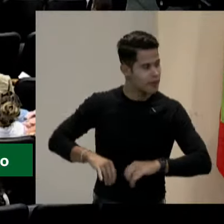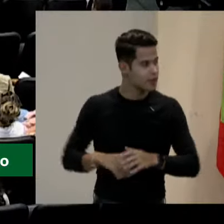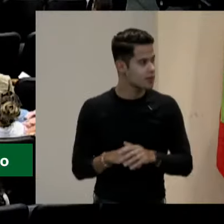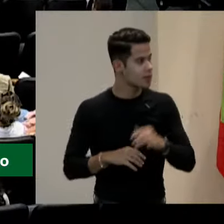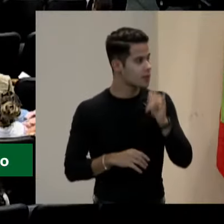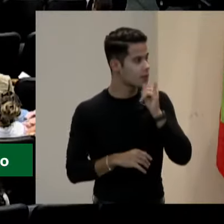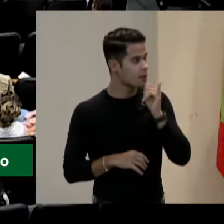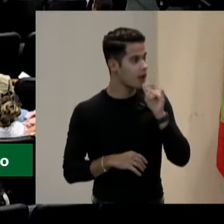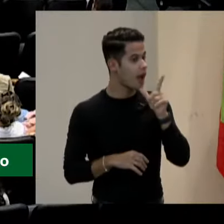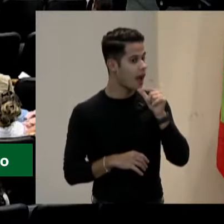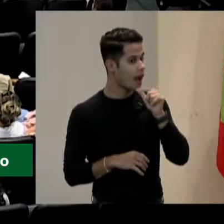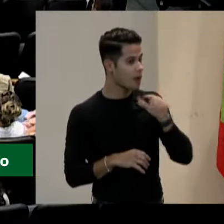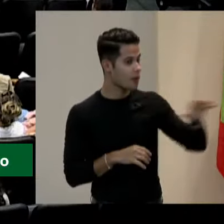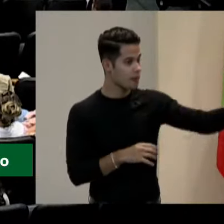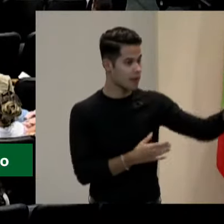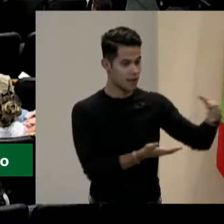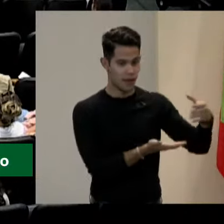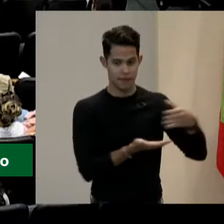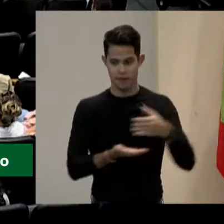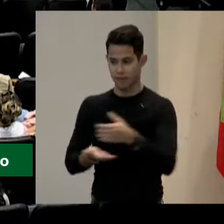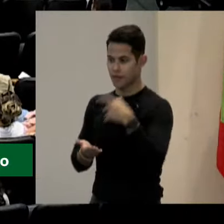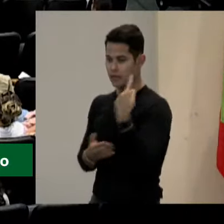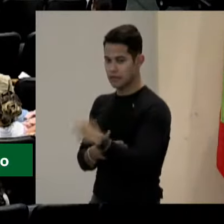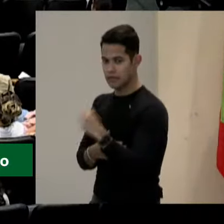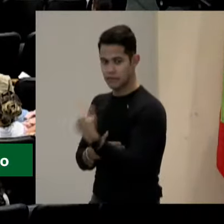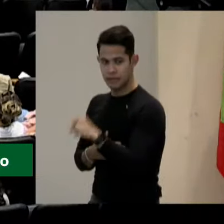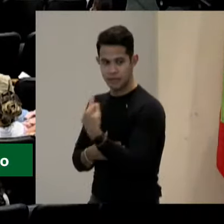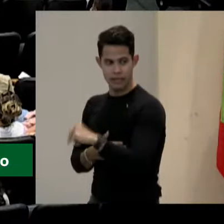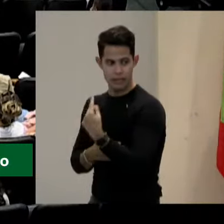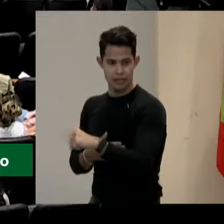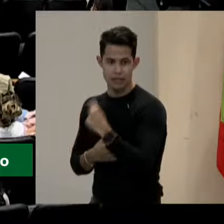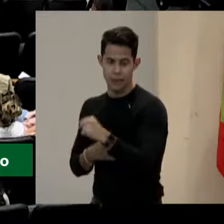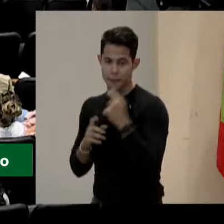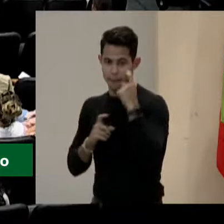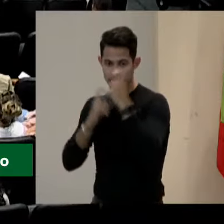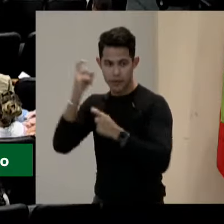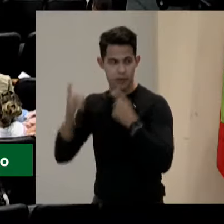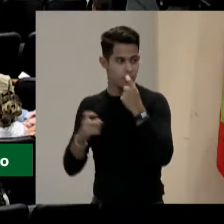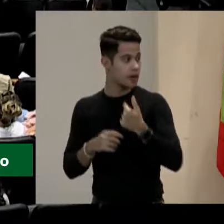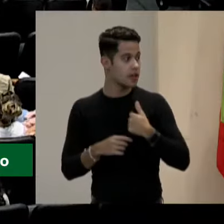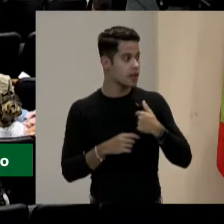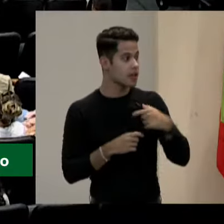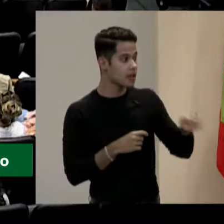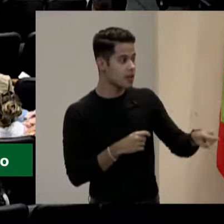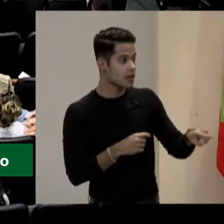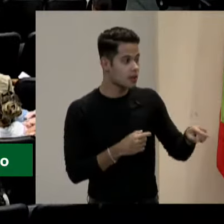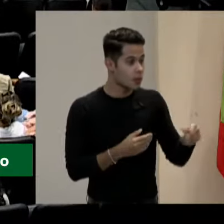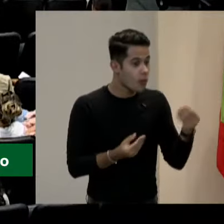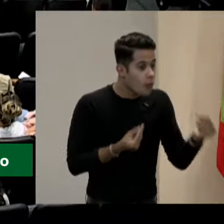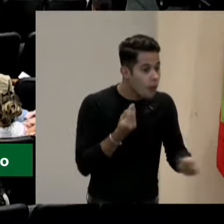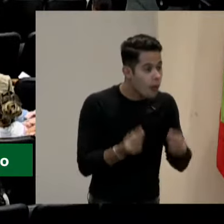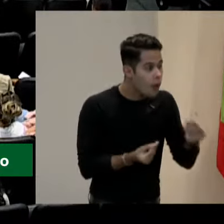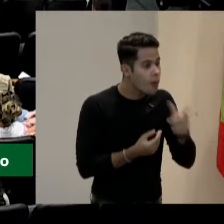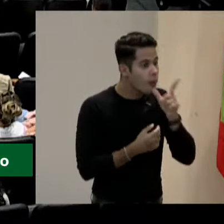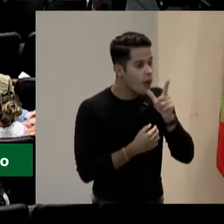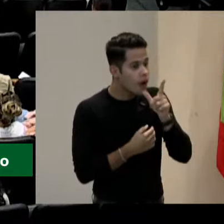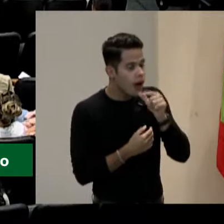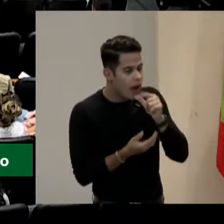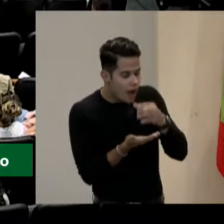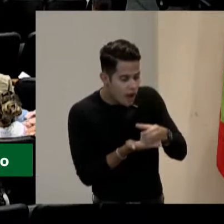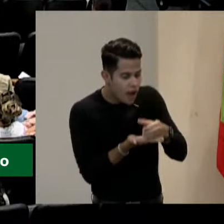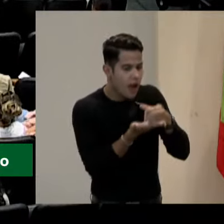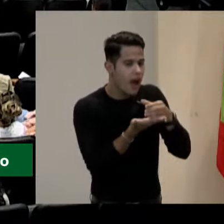e saía e molhava a plantação. E eu falava, e eu lá, com um copinho. Você carregava a